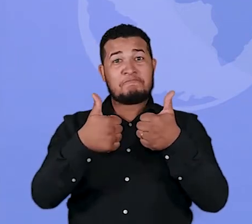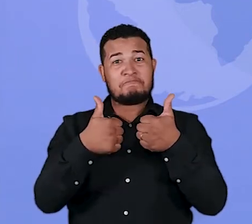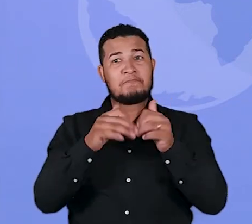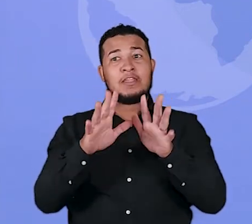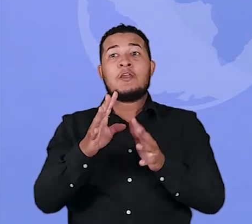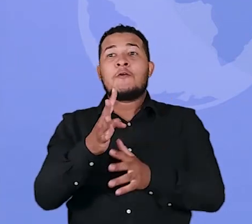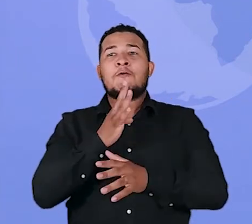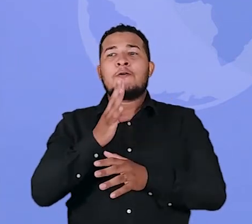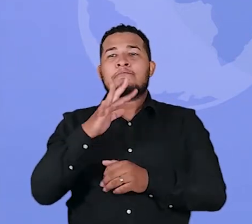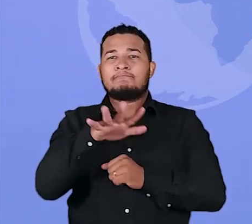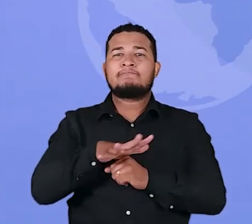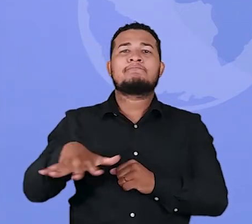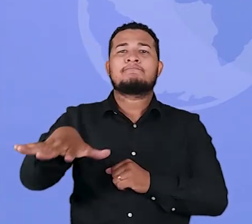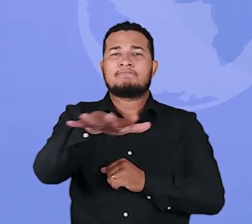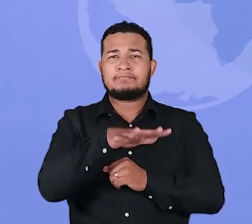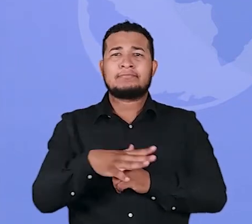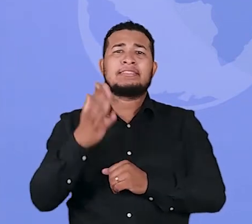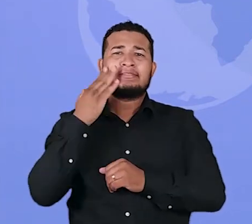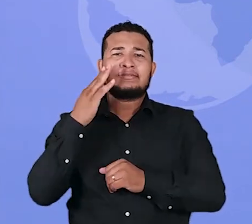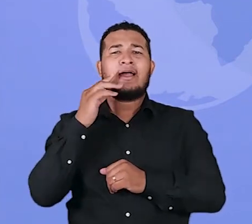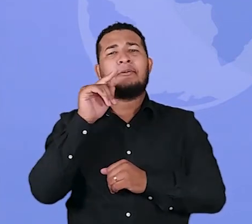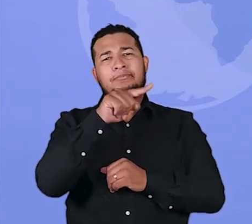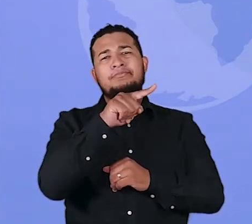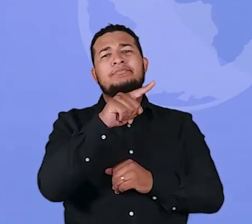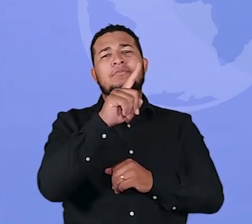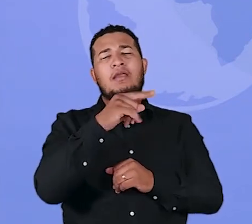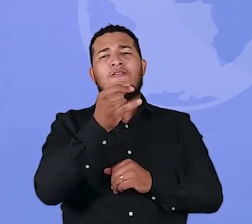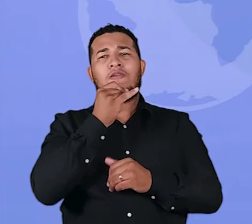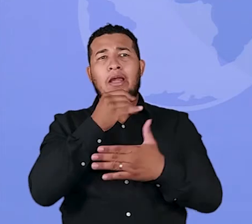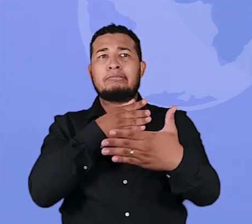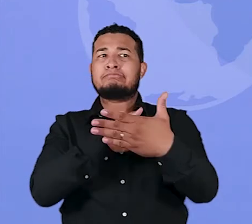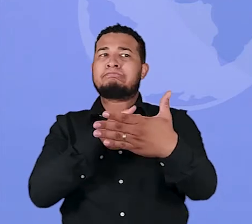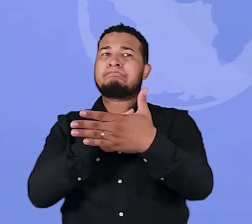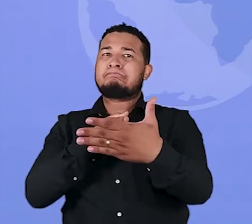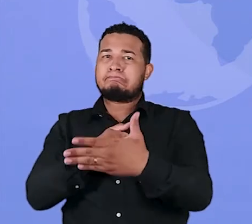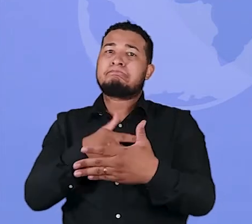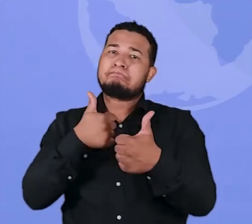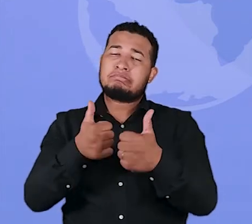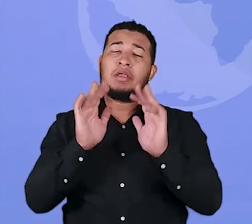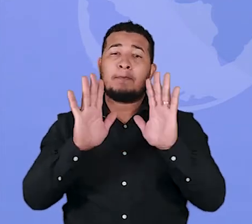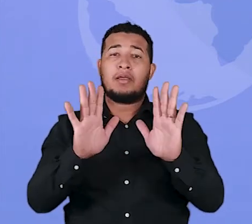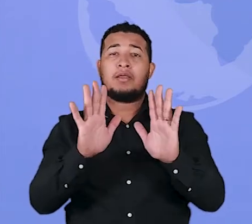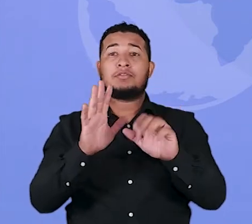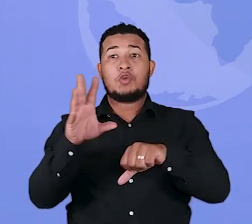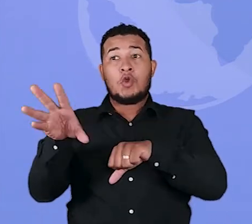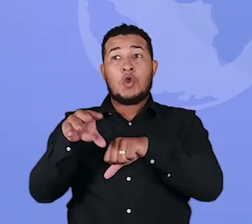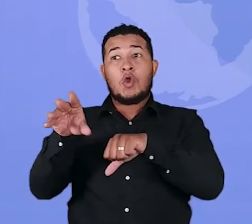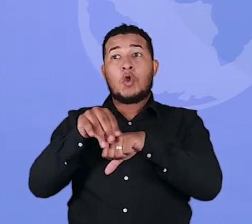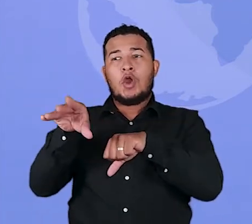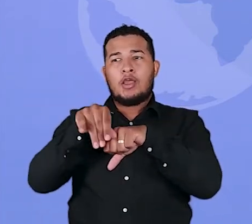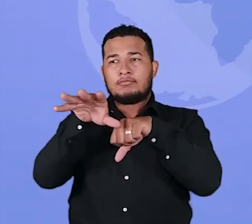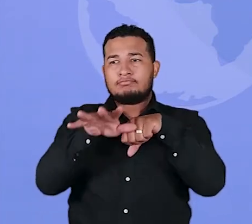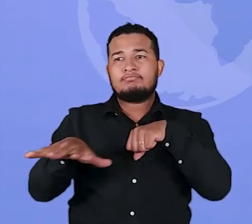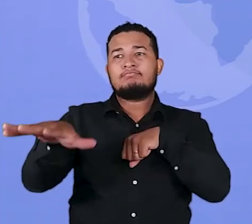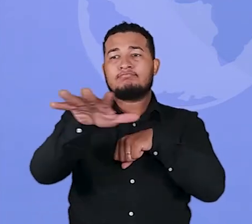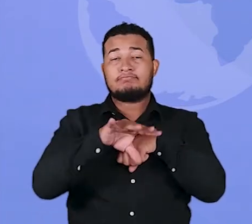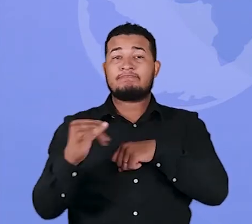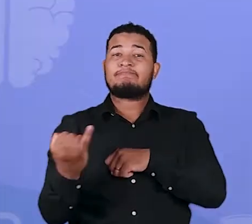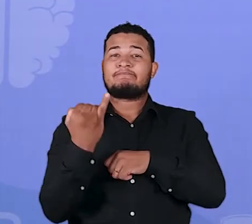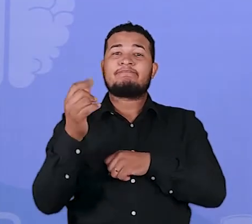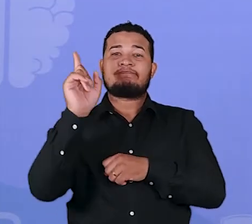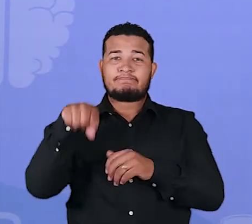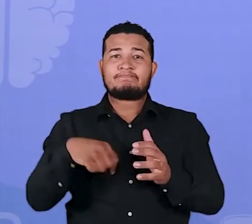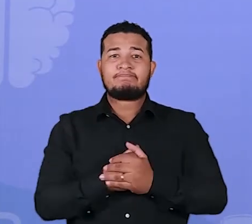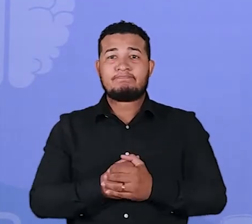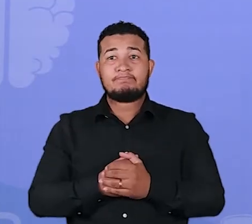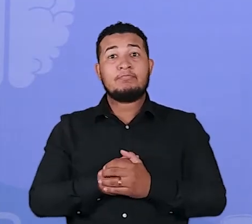de mundo é importante. É claro que esse exemplo aqui é um exemplo muito limitado, né? Mas esse conhecimento de mundo é importante.